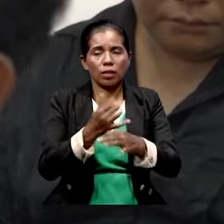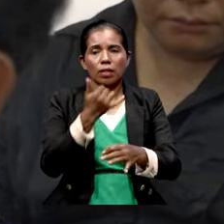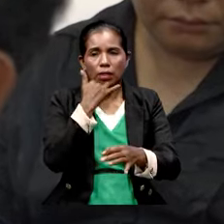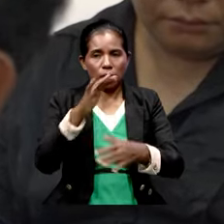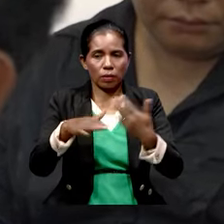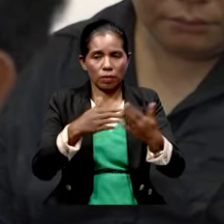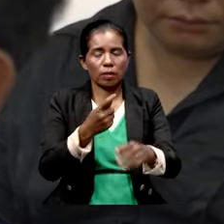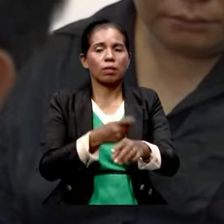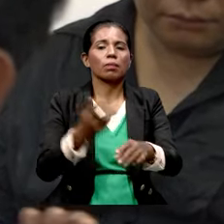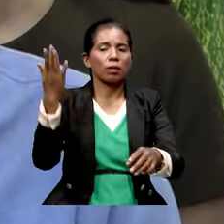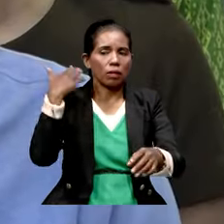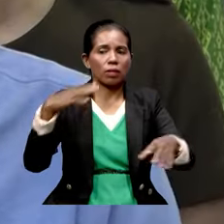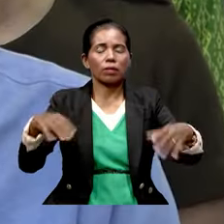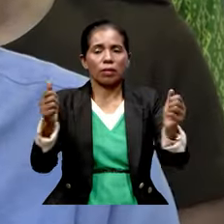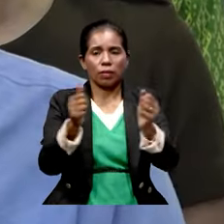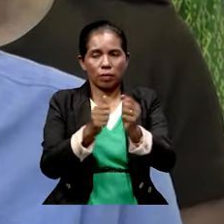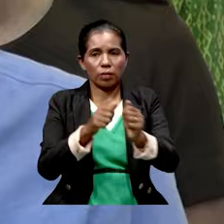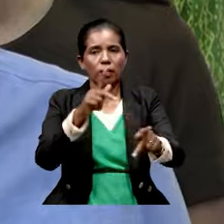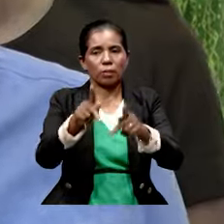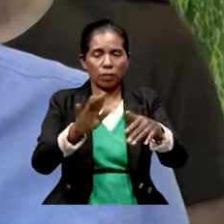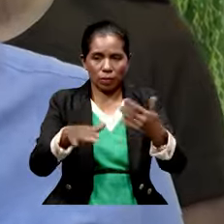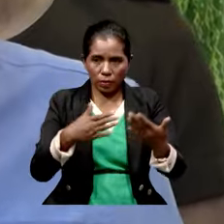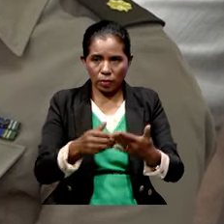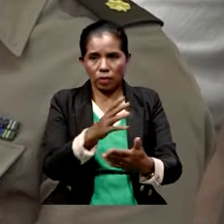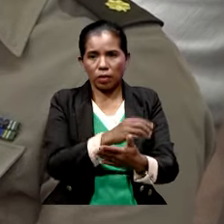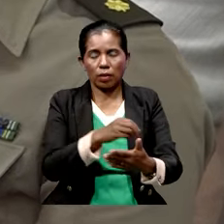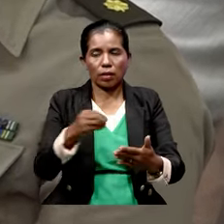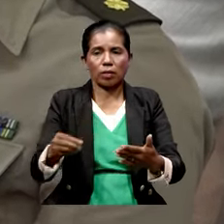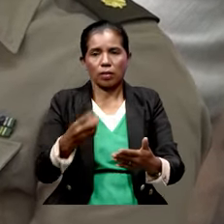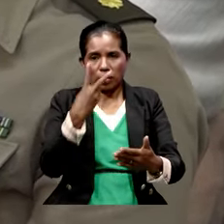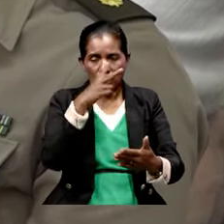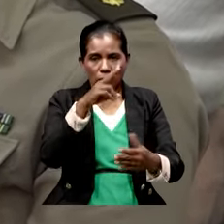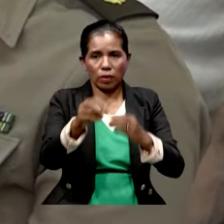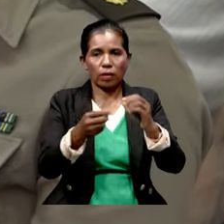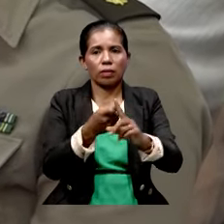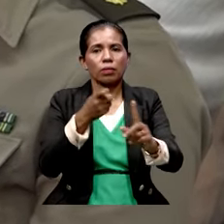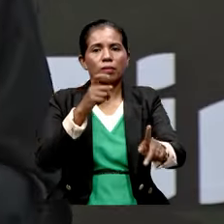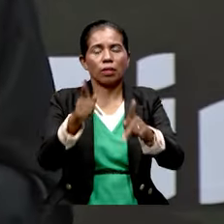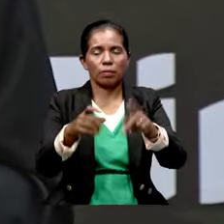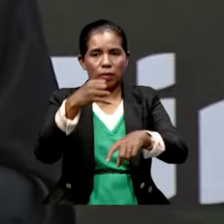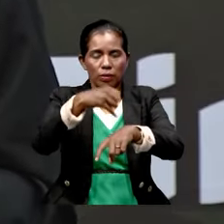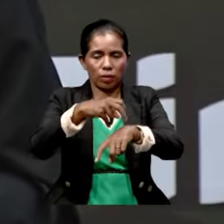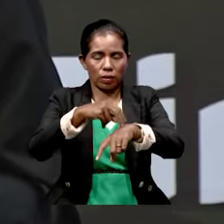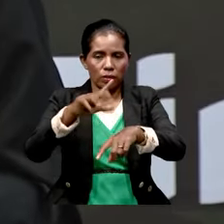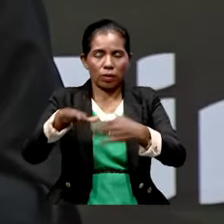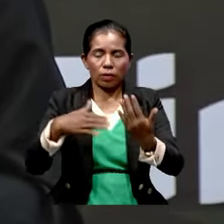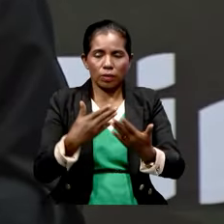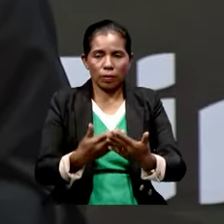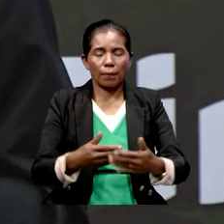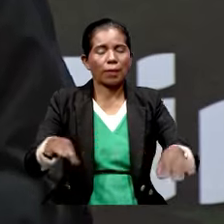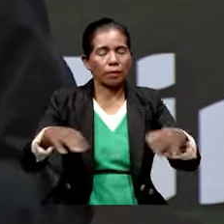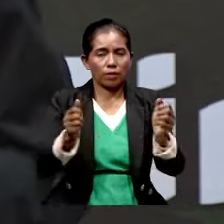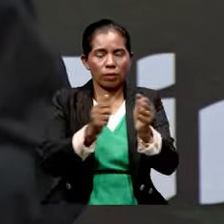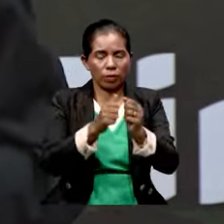iha pasado. Operasang besi ko komunidade lokal sira no apoio unificado usi komunidade internasional. Iha esforso